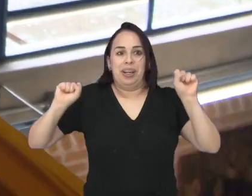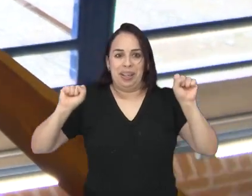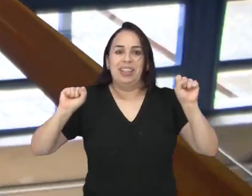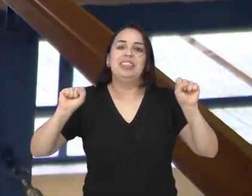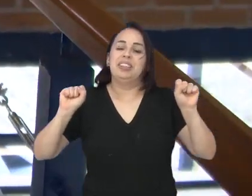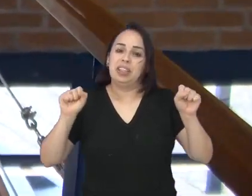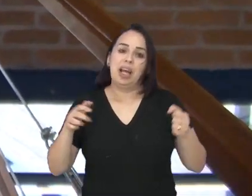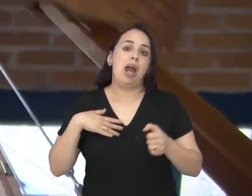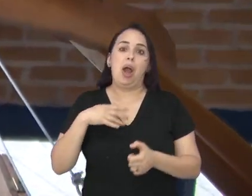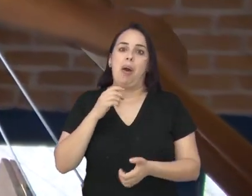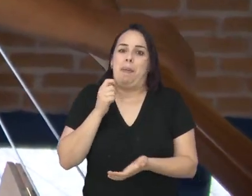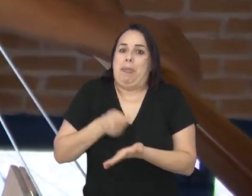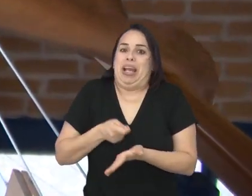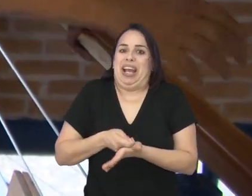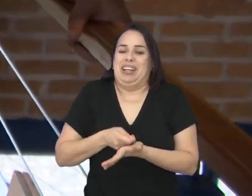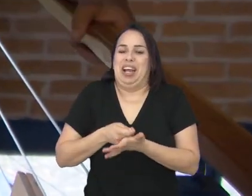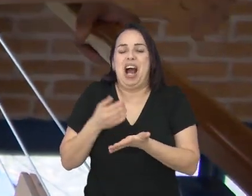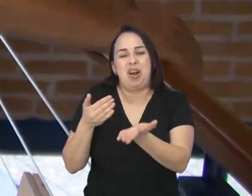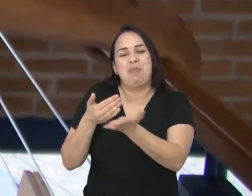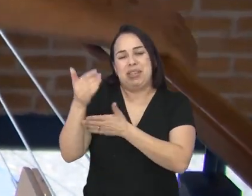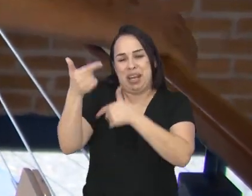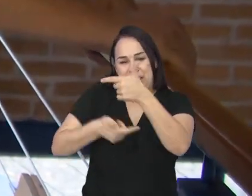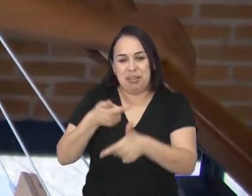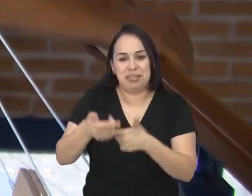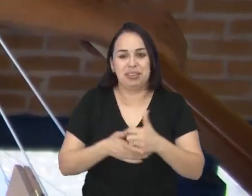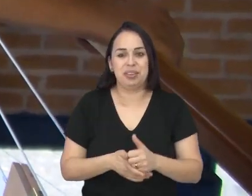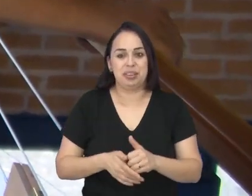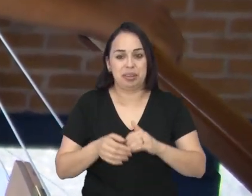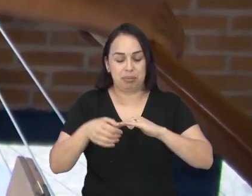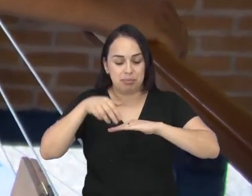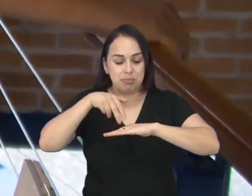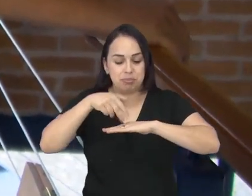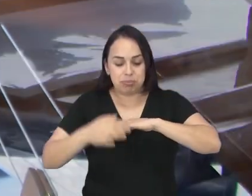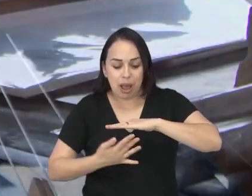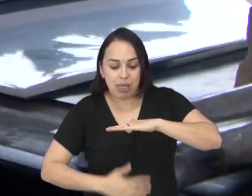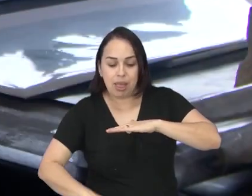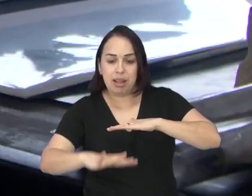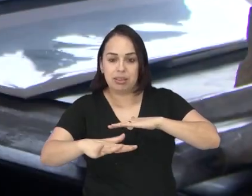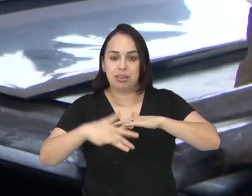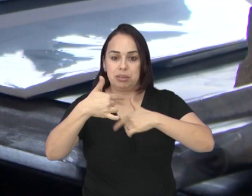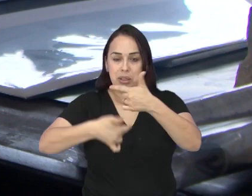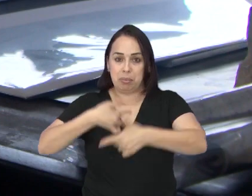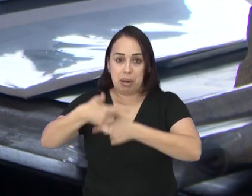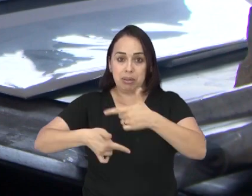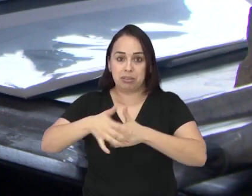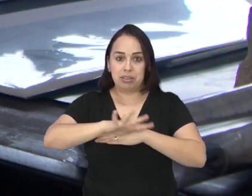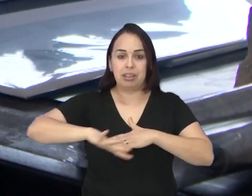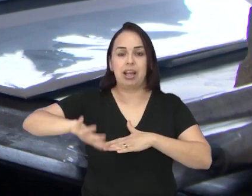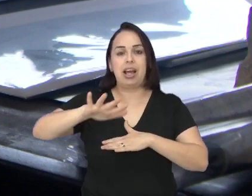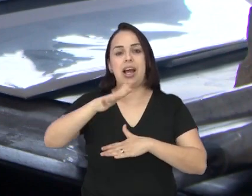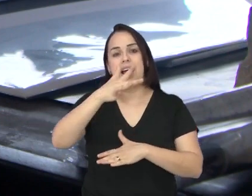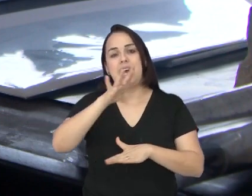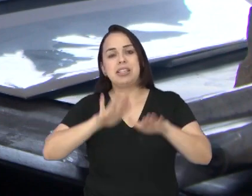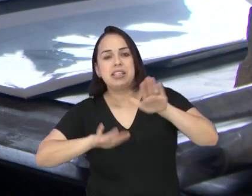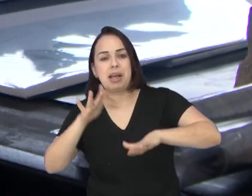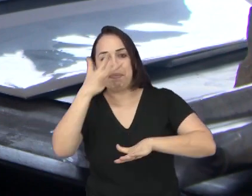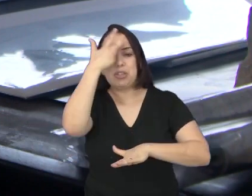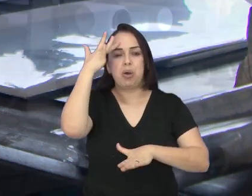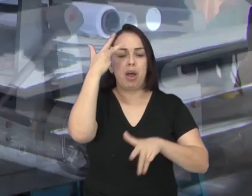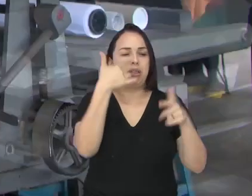já a começar. Já é obrigado a começar. E aqui a gente está então com o ateliê na mão, né? As pessoas às vezes passam a noite aí